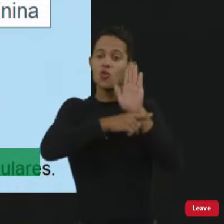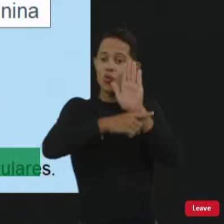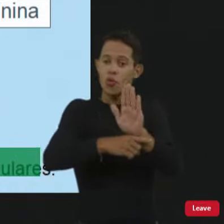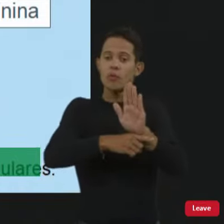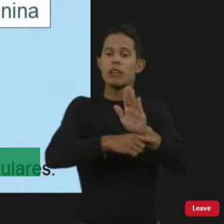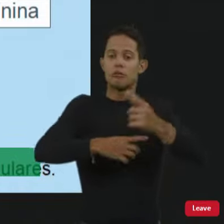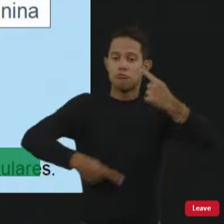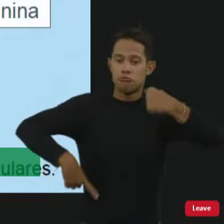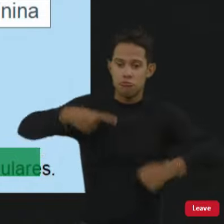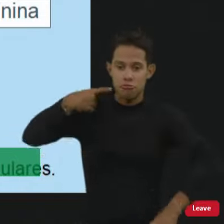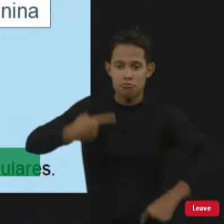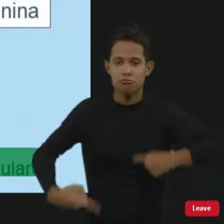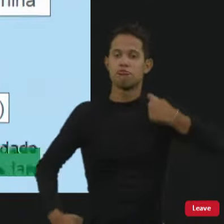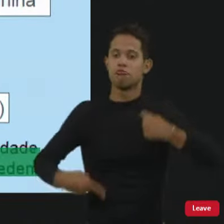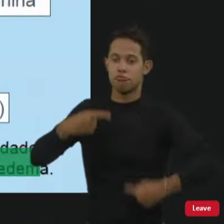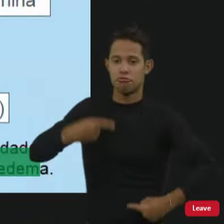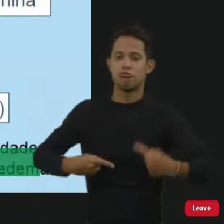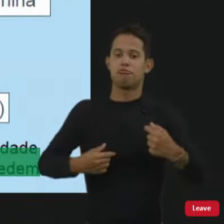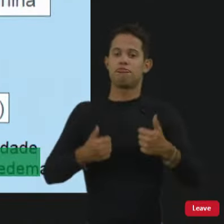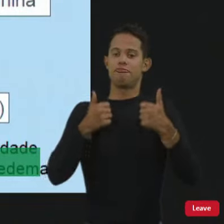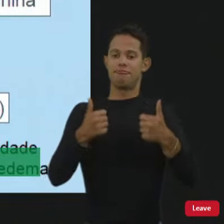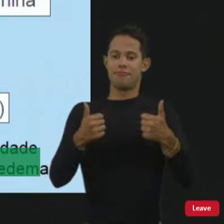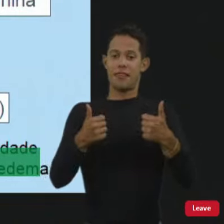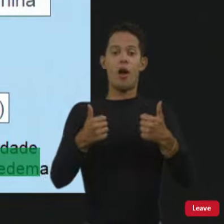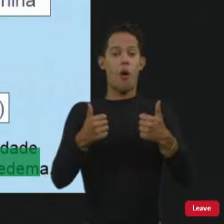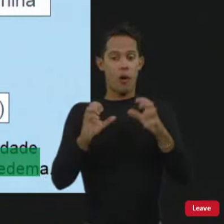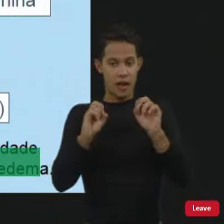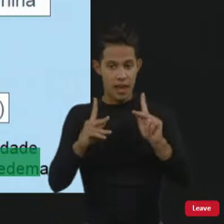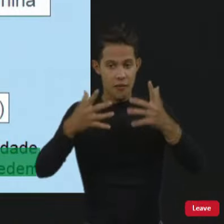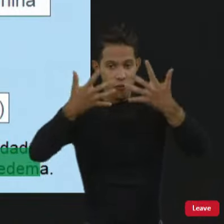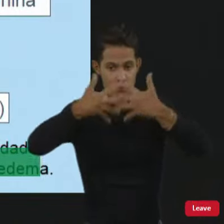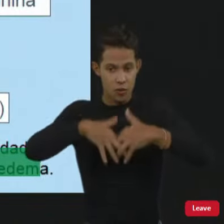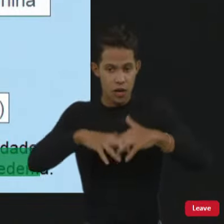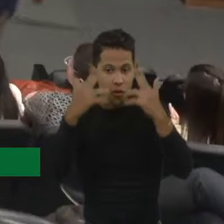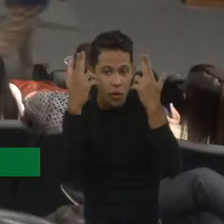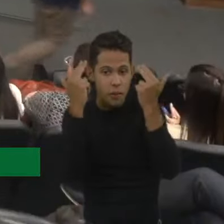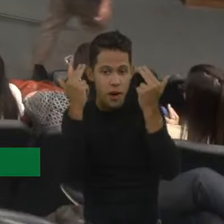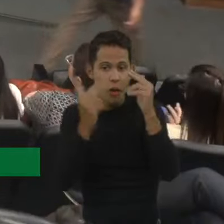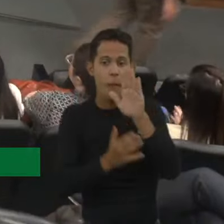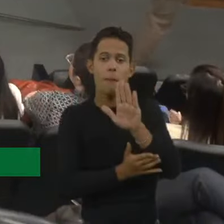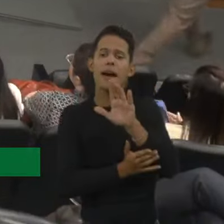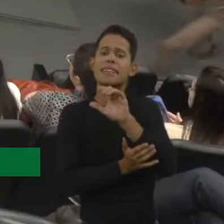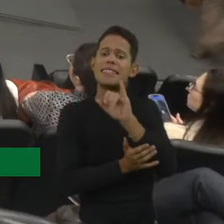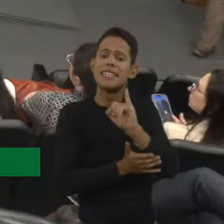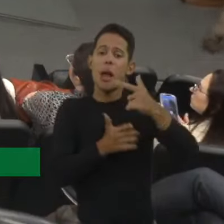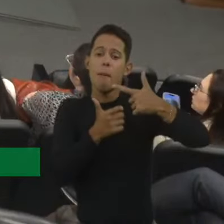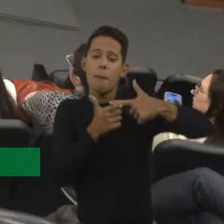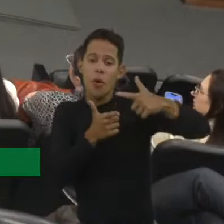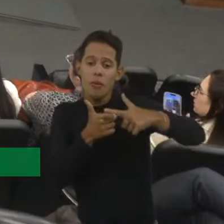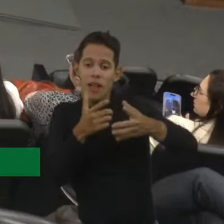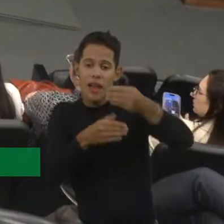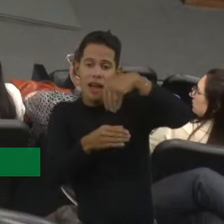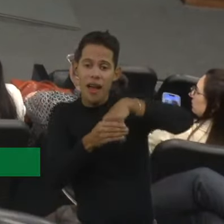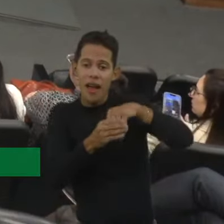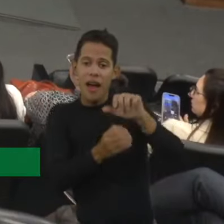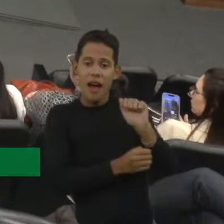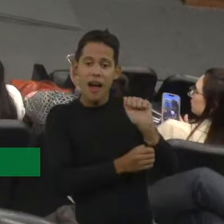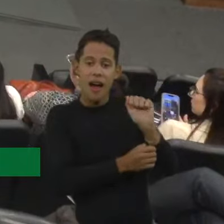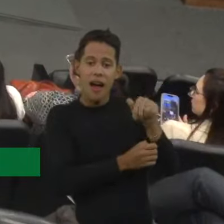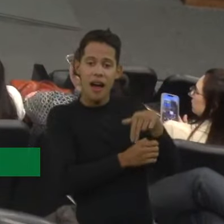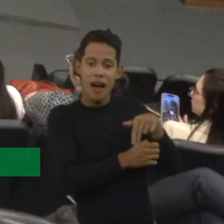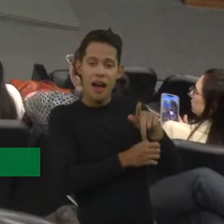o funcionamento normal. Quando tem uma crise de angedema, naqueles indivíduos com